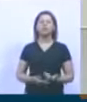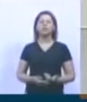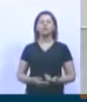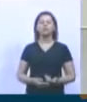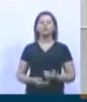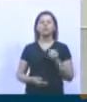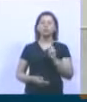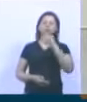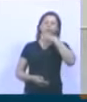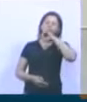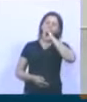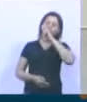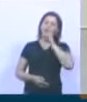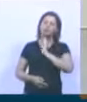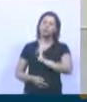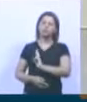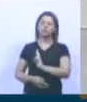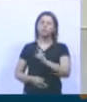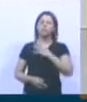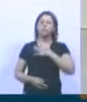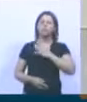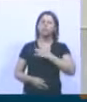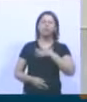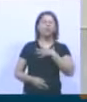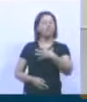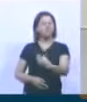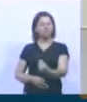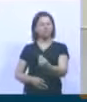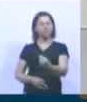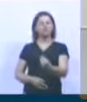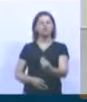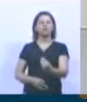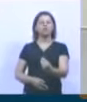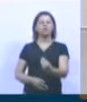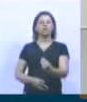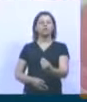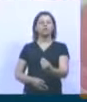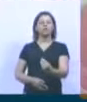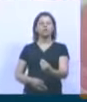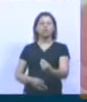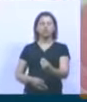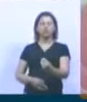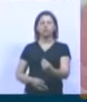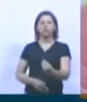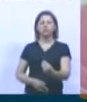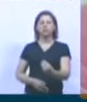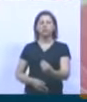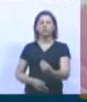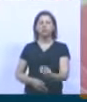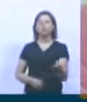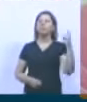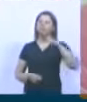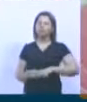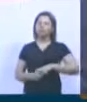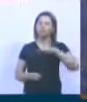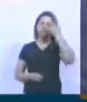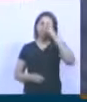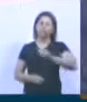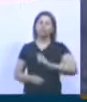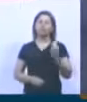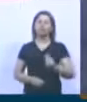que o pai respondeu para o filho? My son was dead, is now alive. Meu filho voltou à vida. My